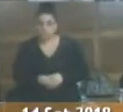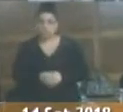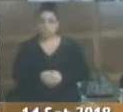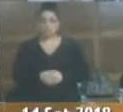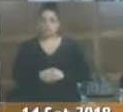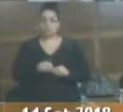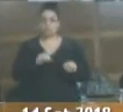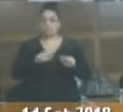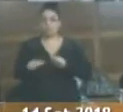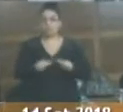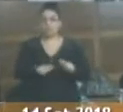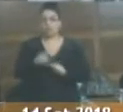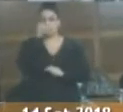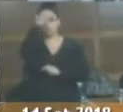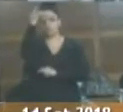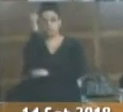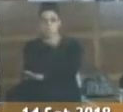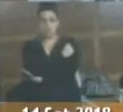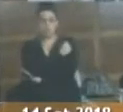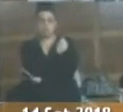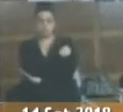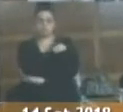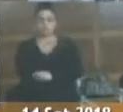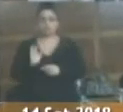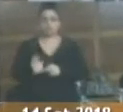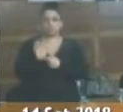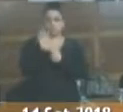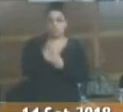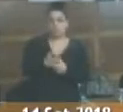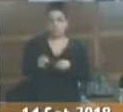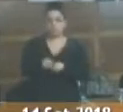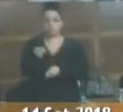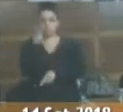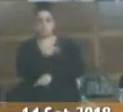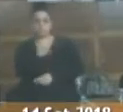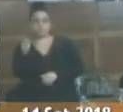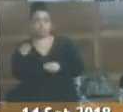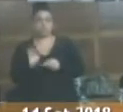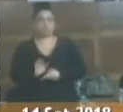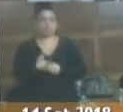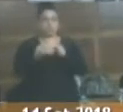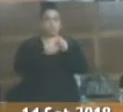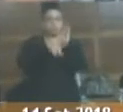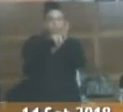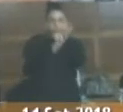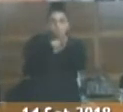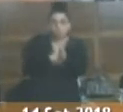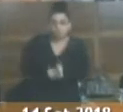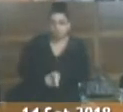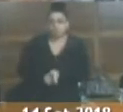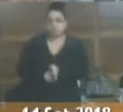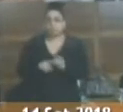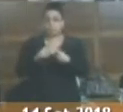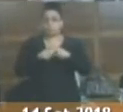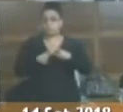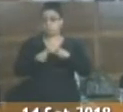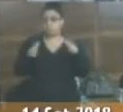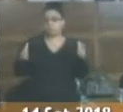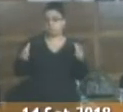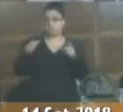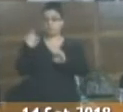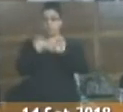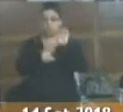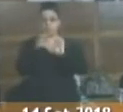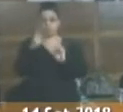daquele trabalho que foi feito em pesquisa. Então, com isso, nós resolvemos um problema que a maioria das empresas de pioneiras no